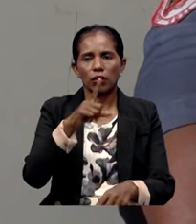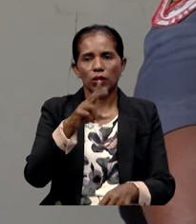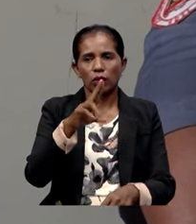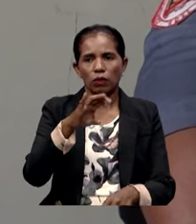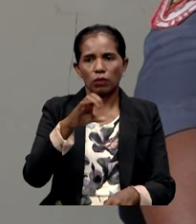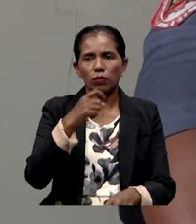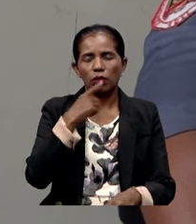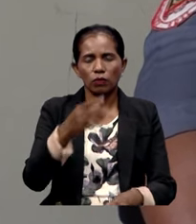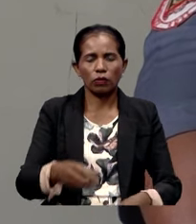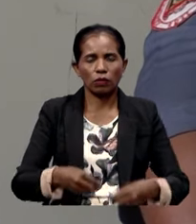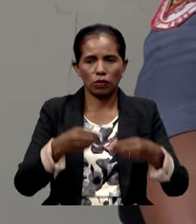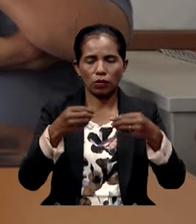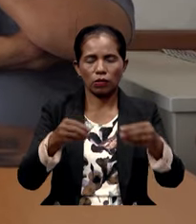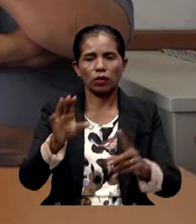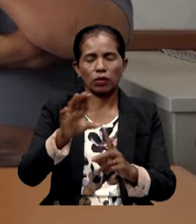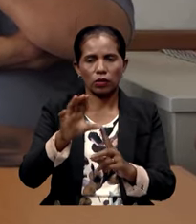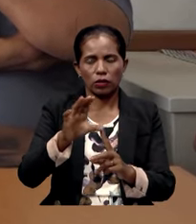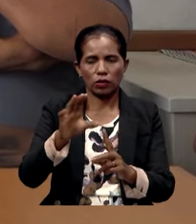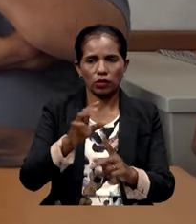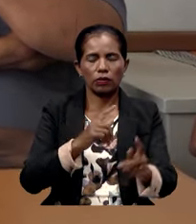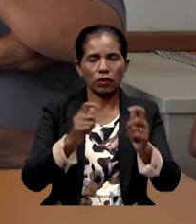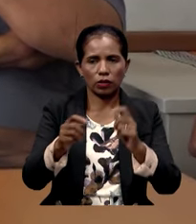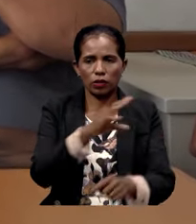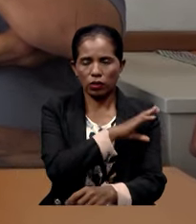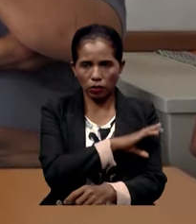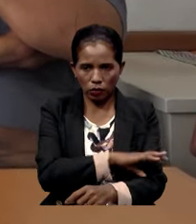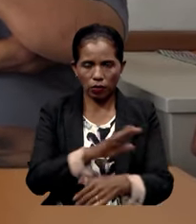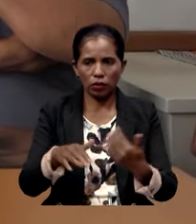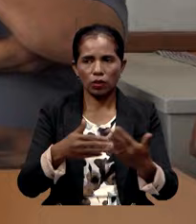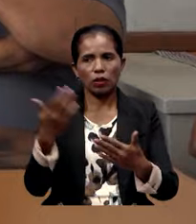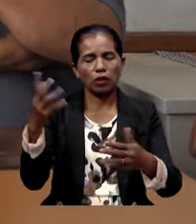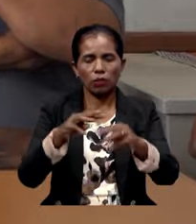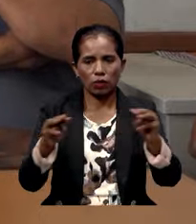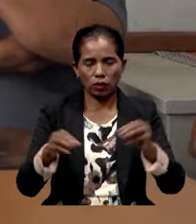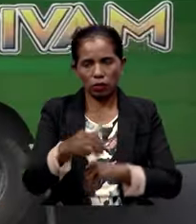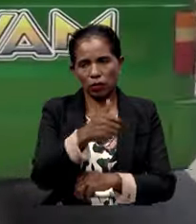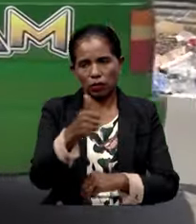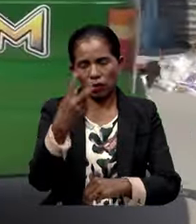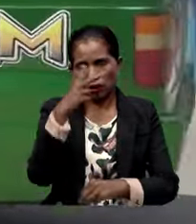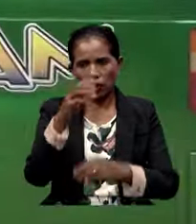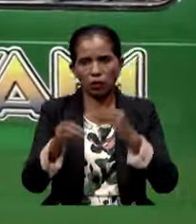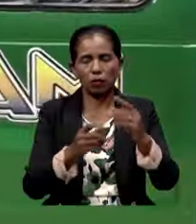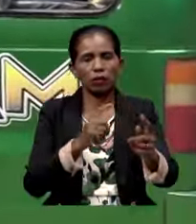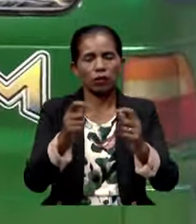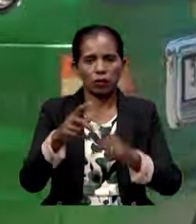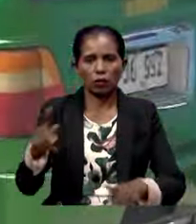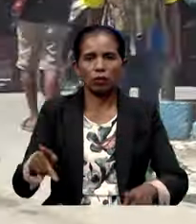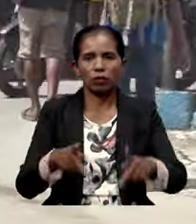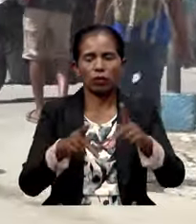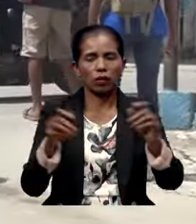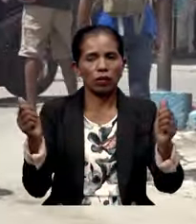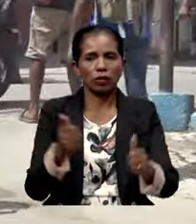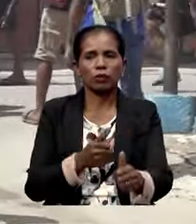Costa, foi na orientação da chefe secção Trânsito Segurança Rodoviária e a município de Idaidak, a tu controla transporte público, neve la